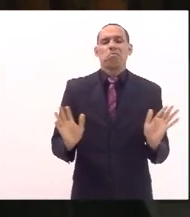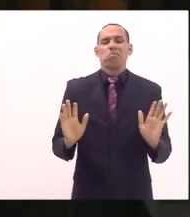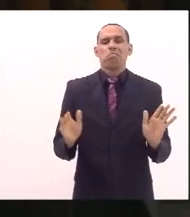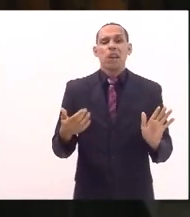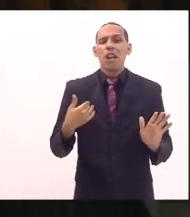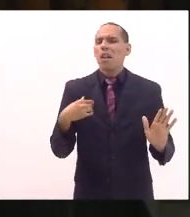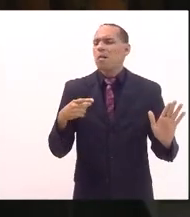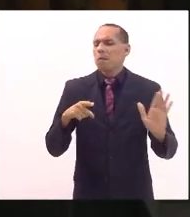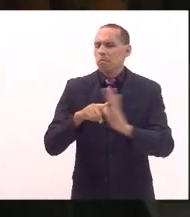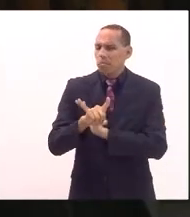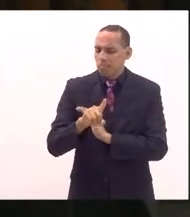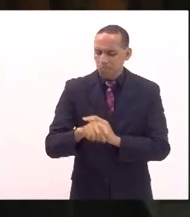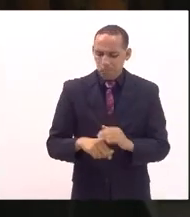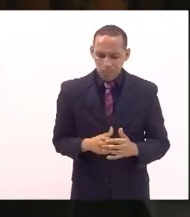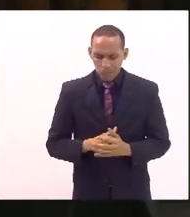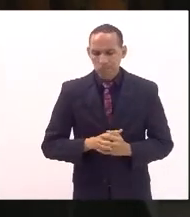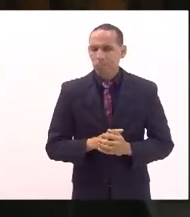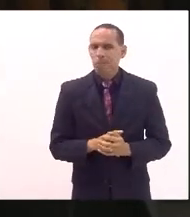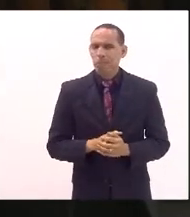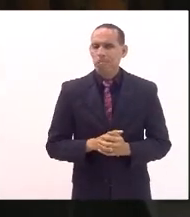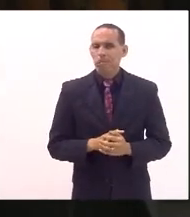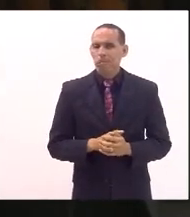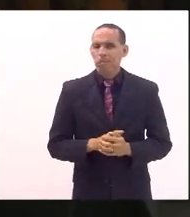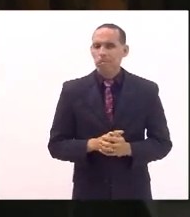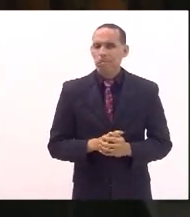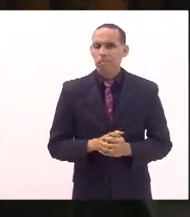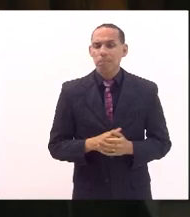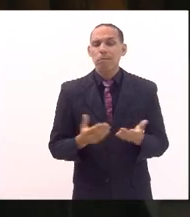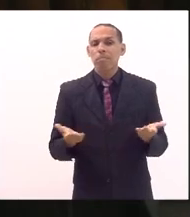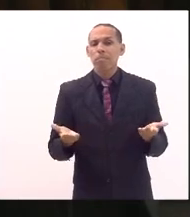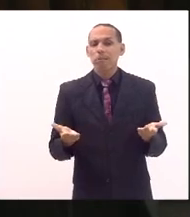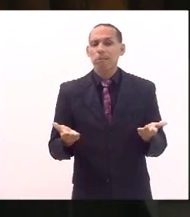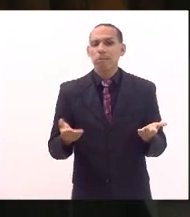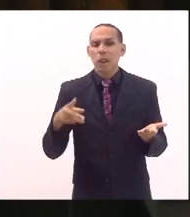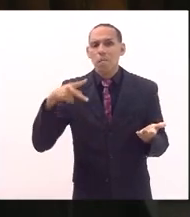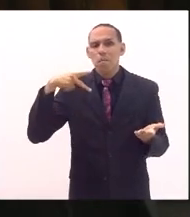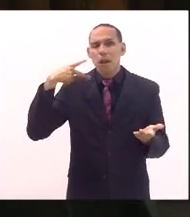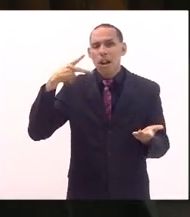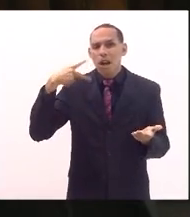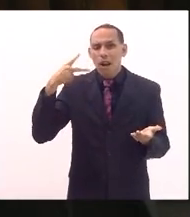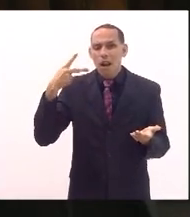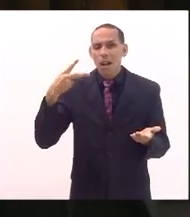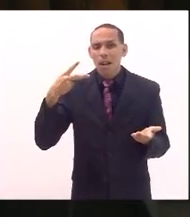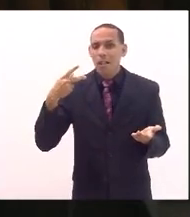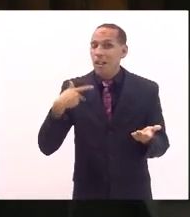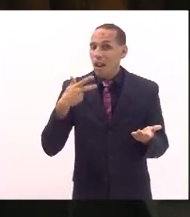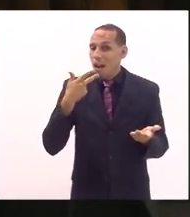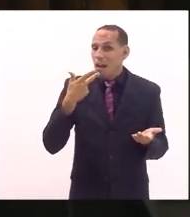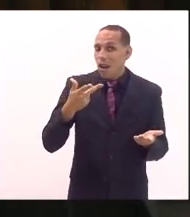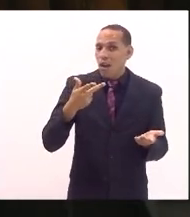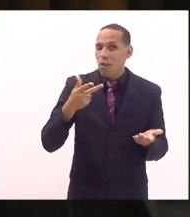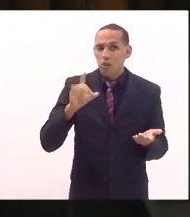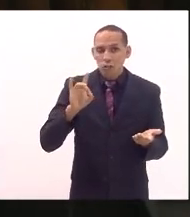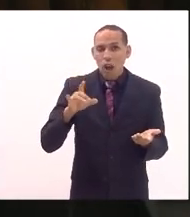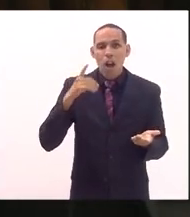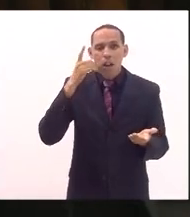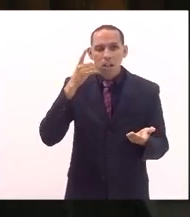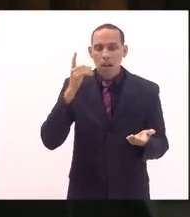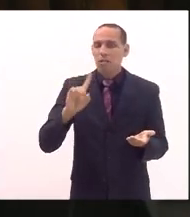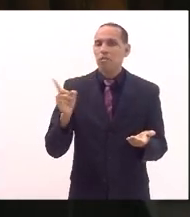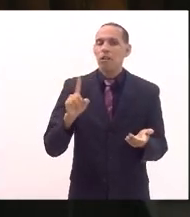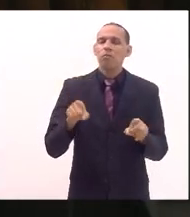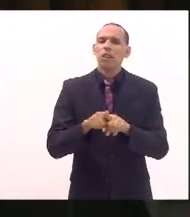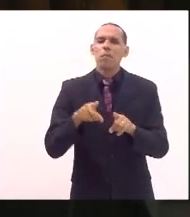é o seguinte Onde estão esses mesmos parlamentares aí eu me refiro não só os deputados